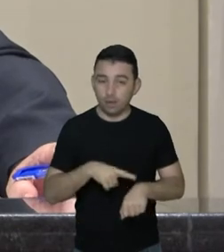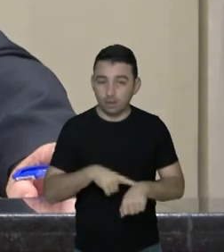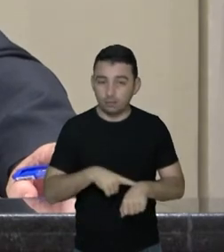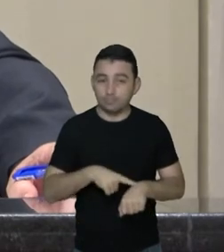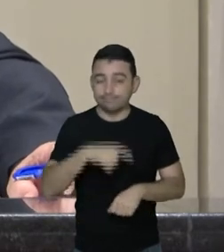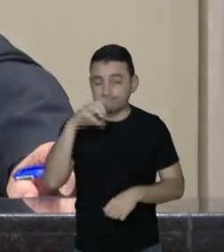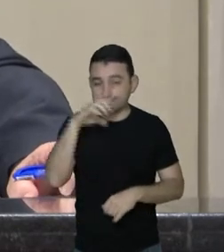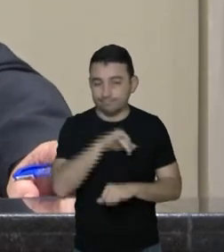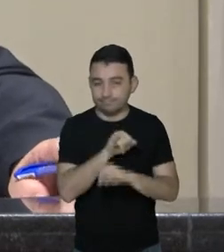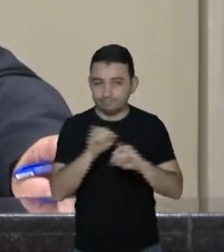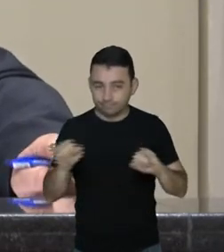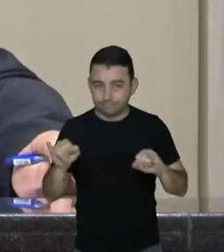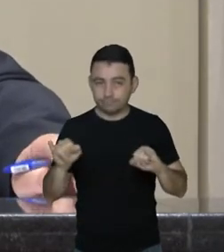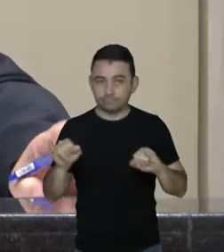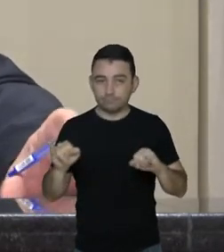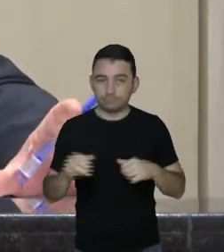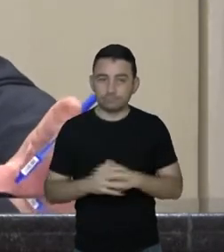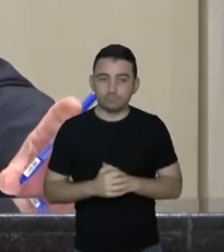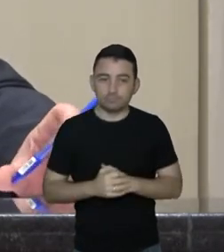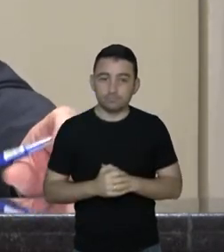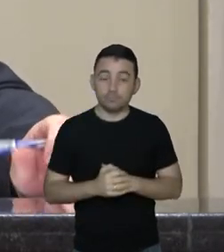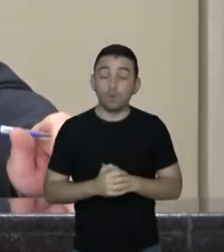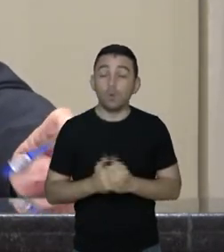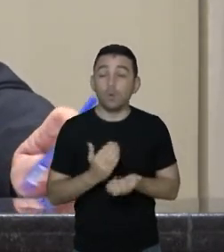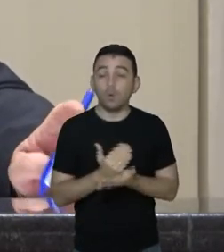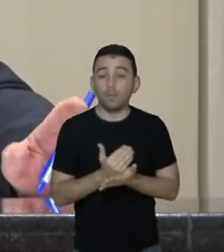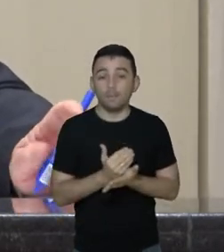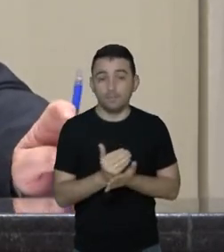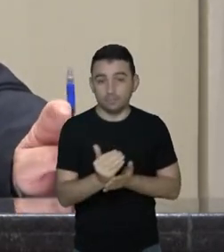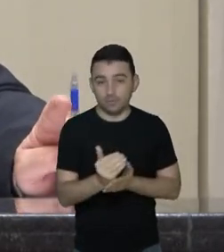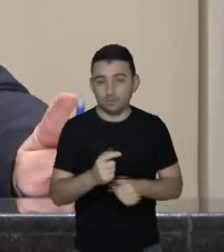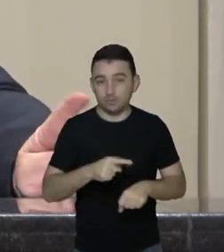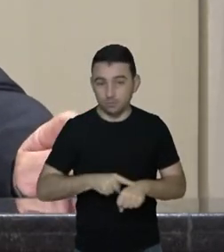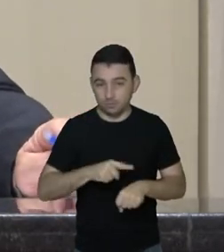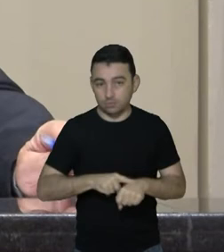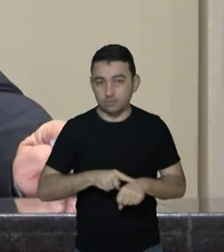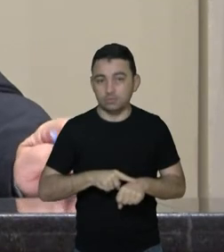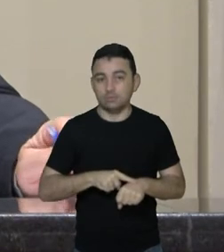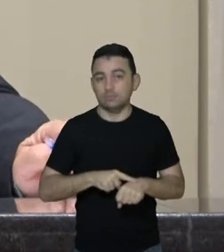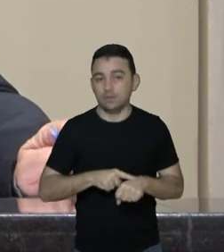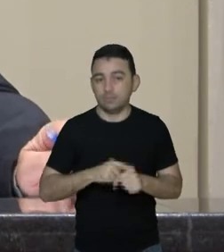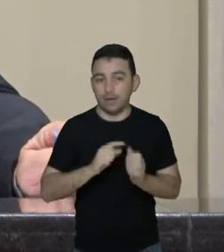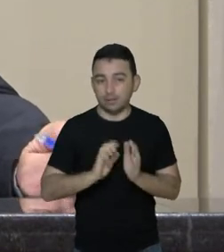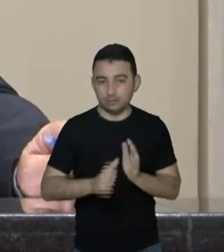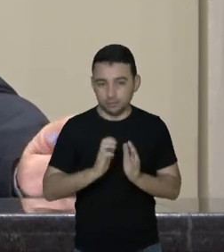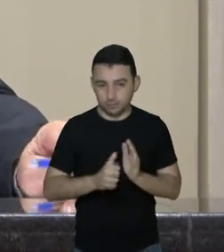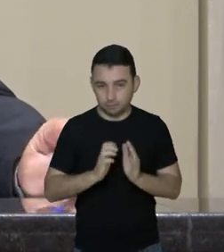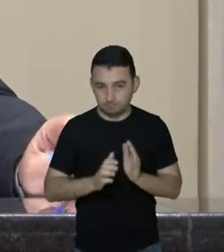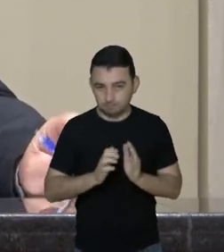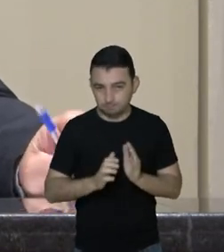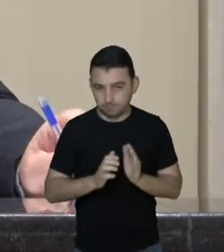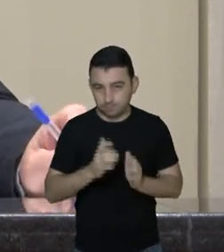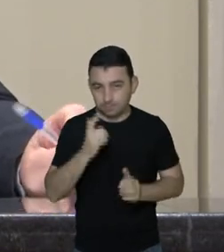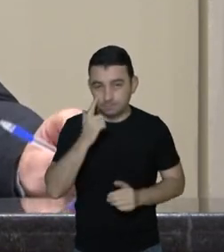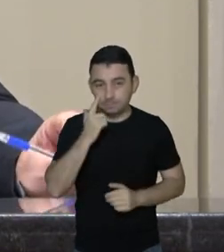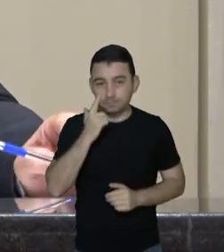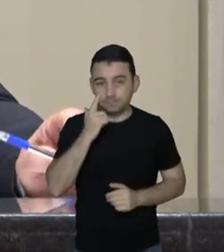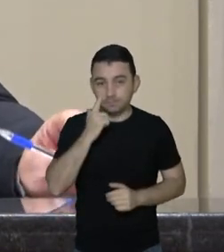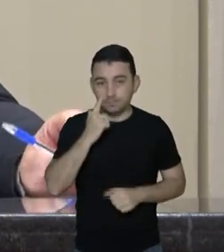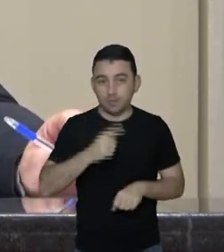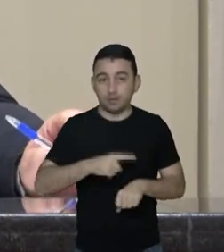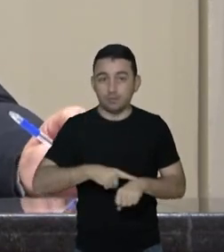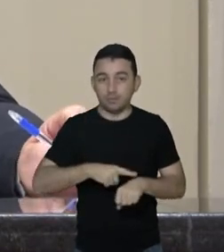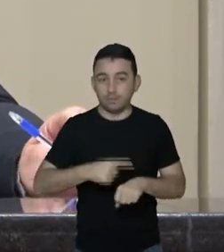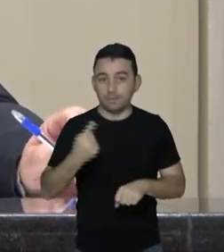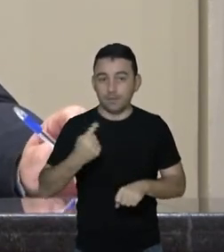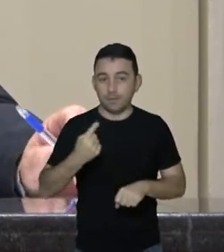breves comunicações e entramos agora no horário destinado aos partidos políticos. O primeiro horário pertence